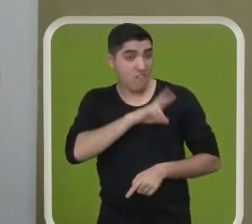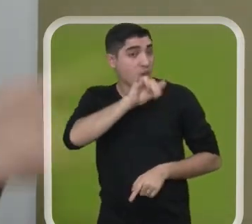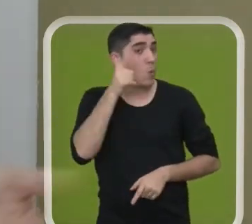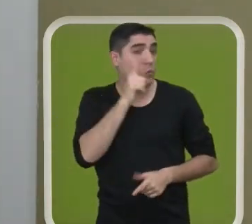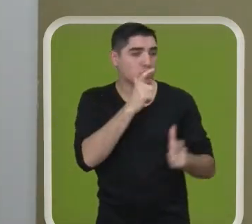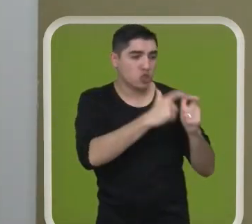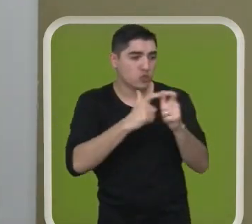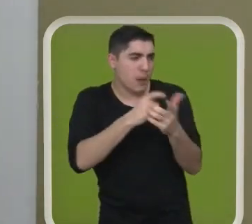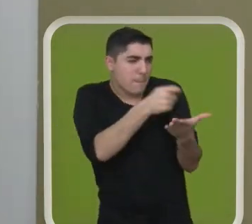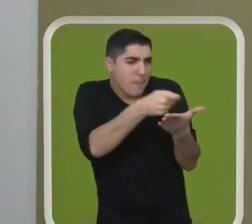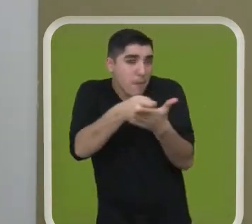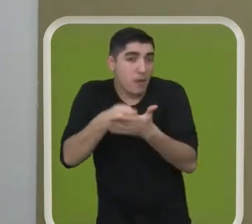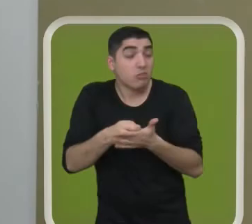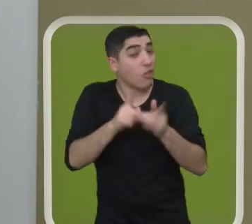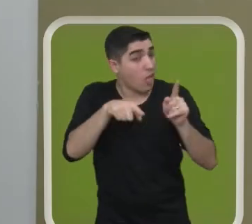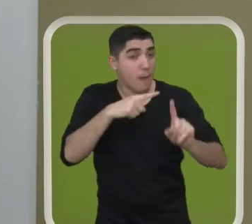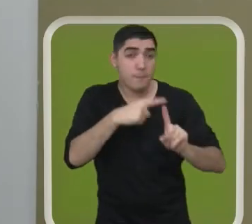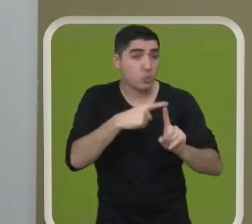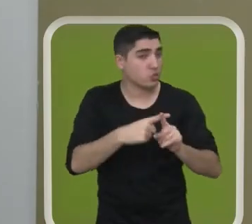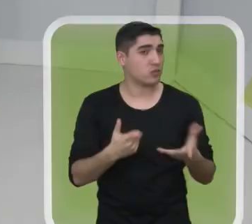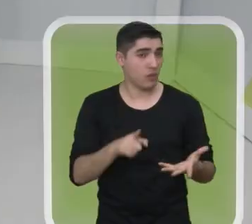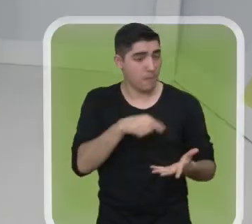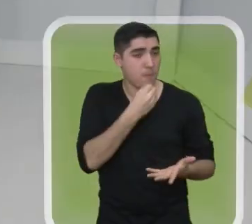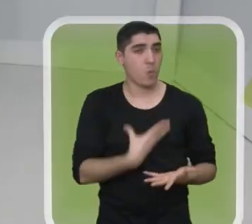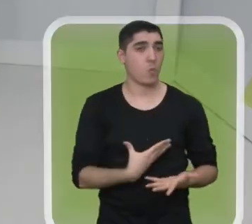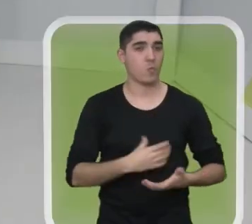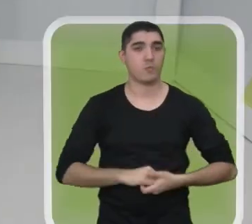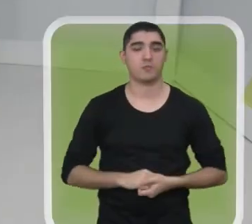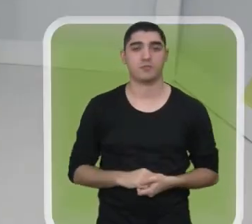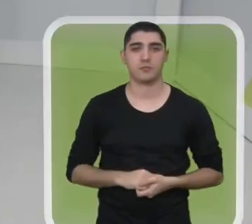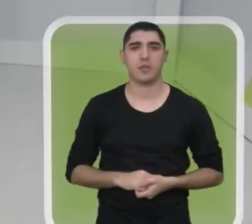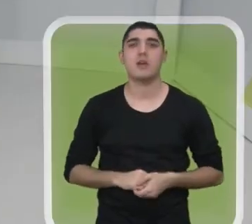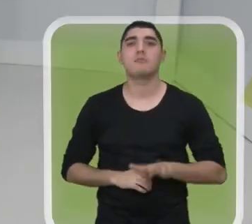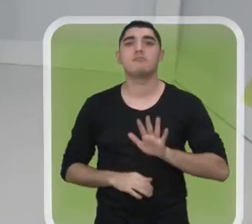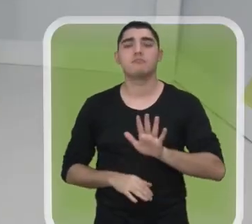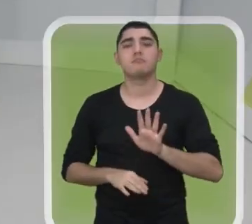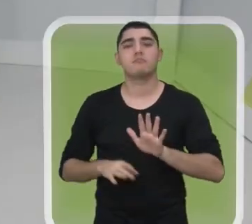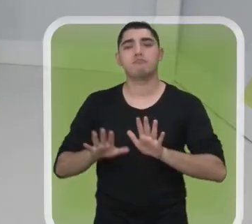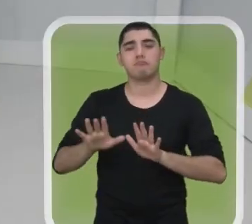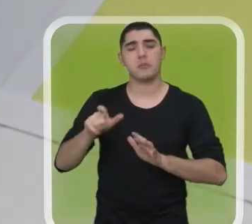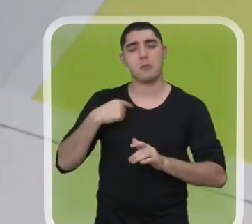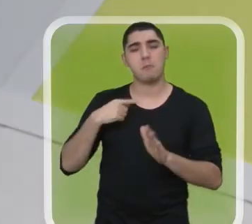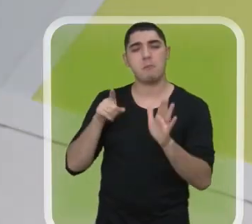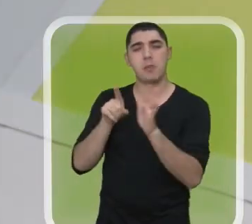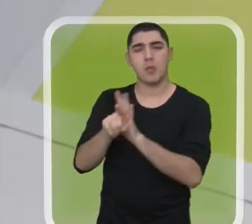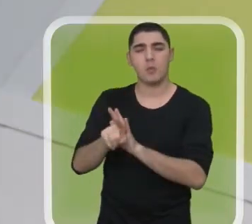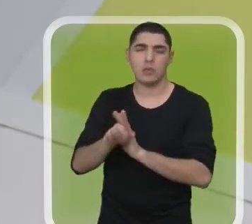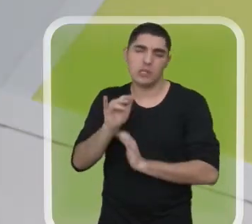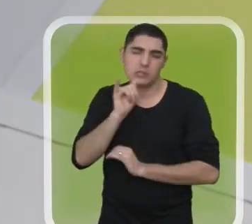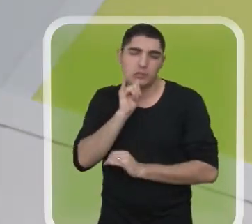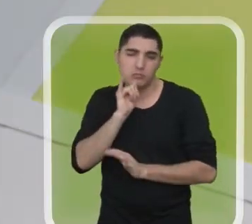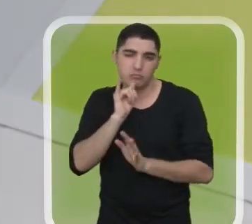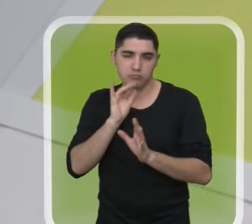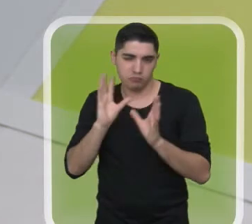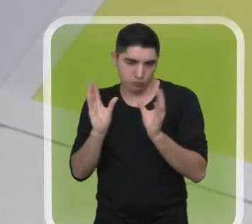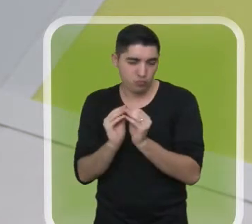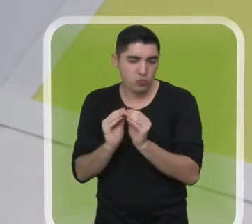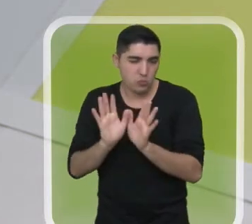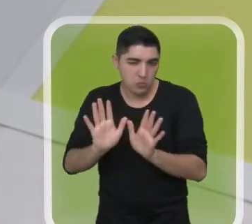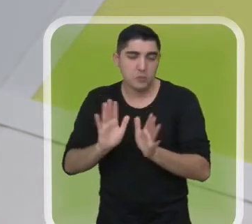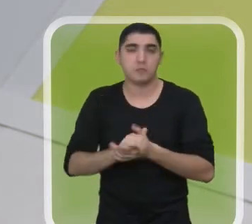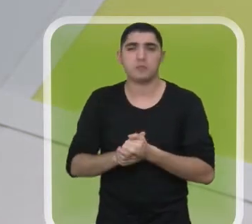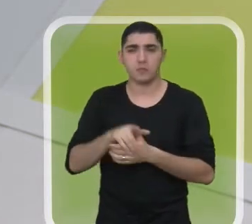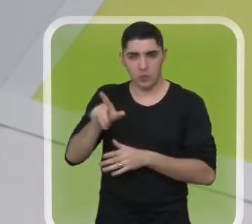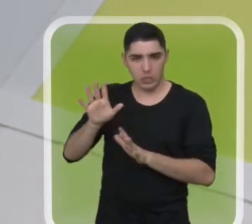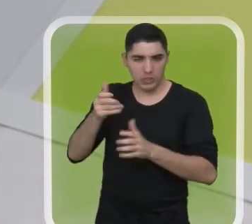tese, é positivo para o São José. Doutor, a grosso modo, em rápidas pinceladas, o senhor já falou nos detalhes que